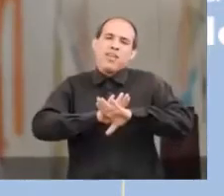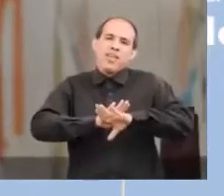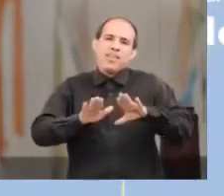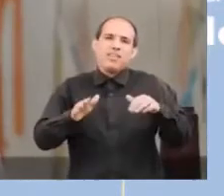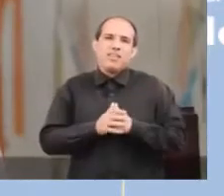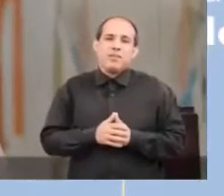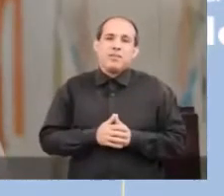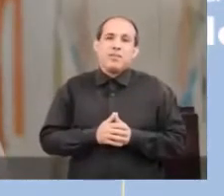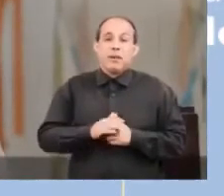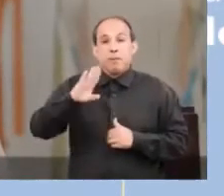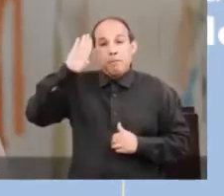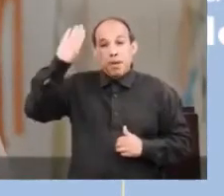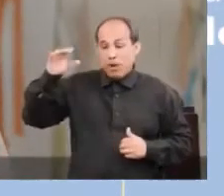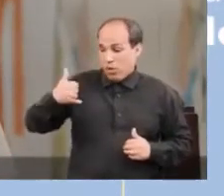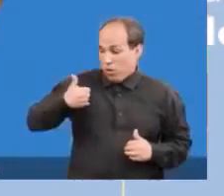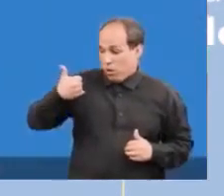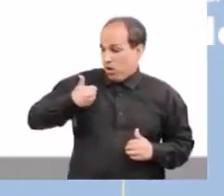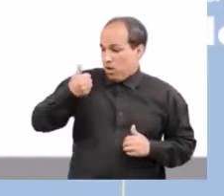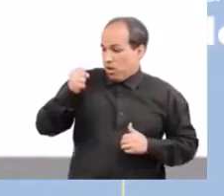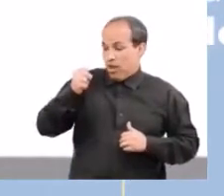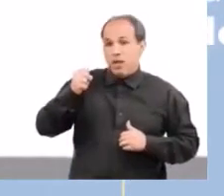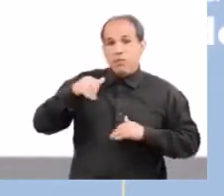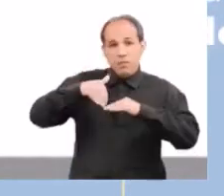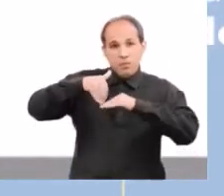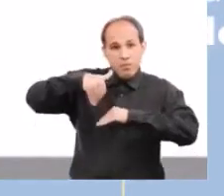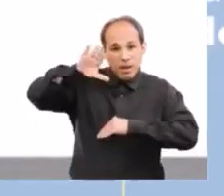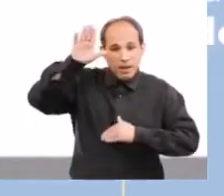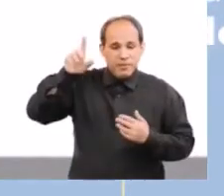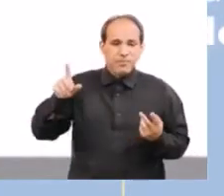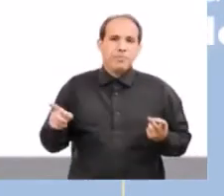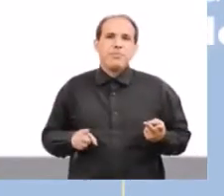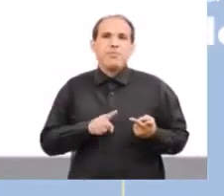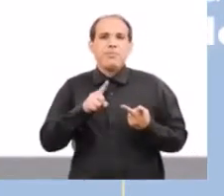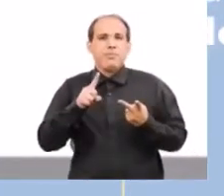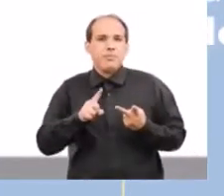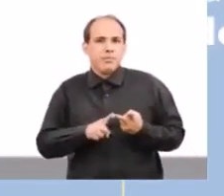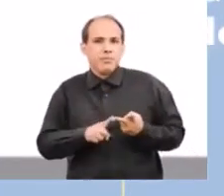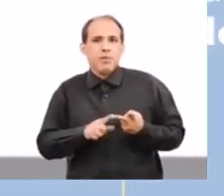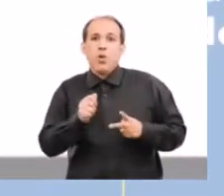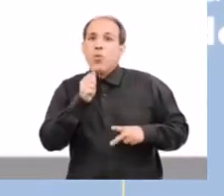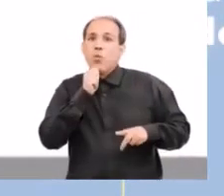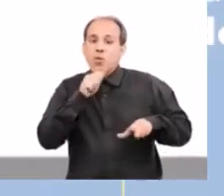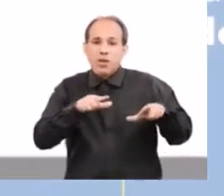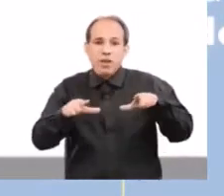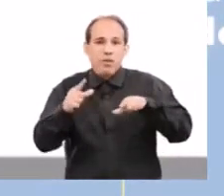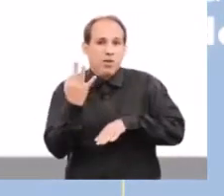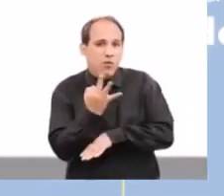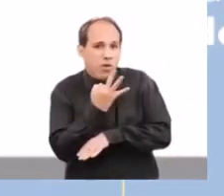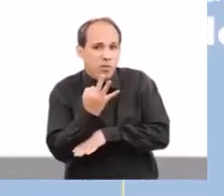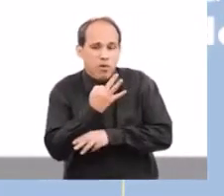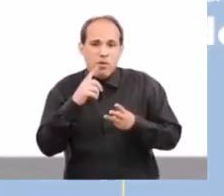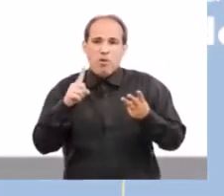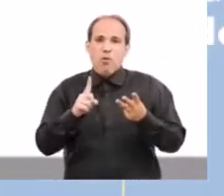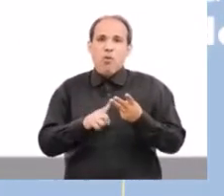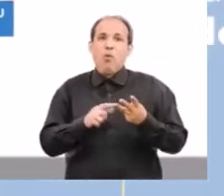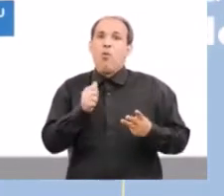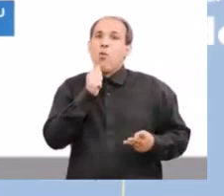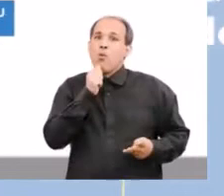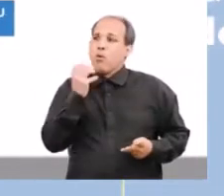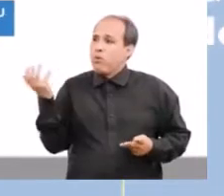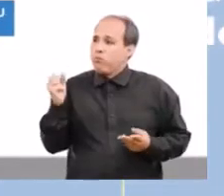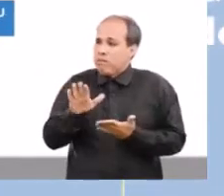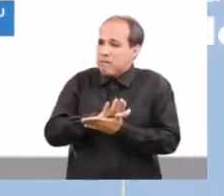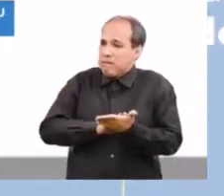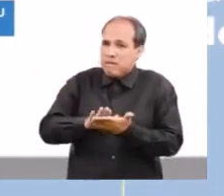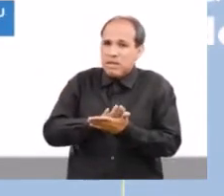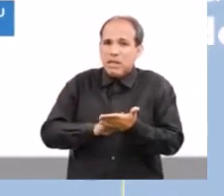dona Edileuza, assim como a senhora, todas as pessoas maiores de 18 anos que não têm emprego formal e não estejam recebendo